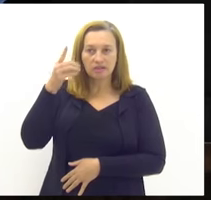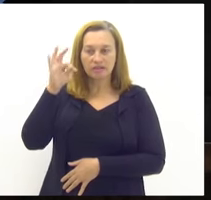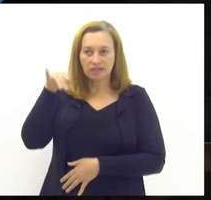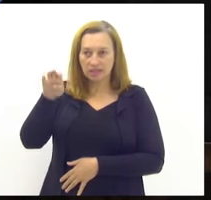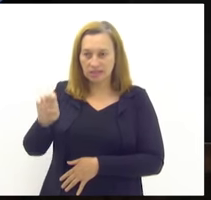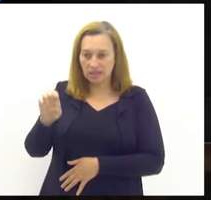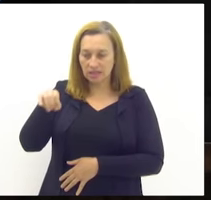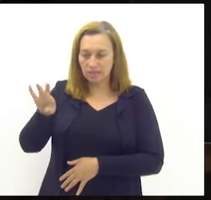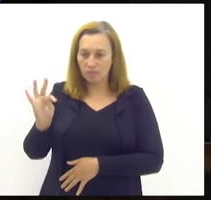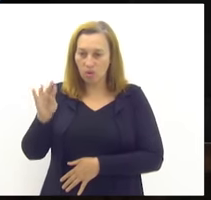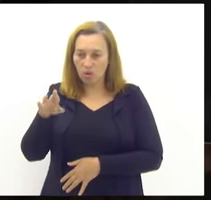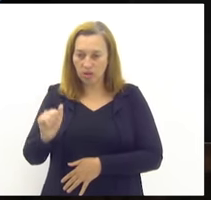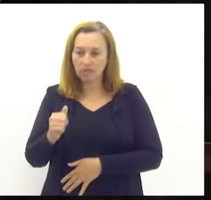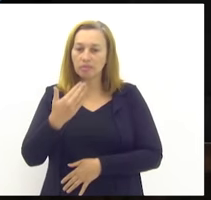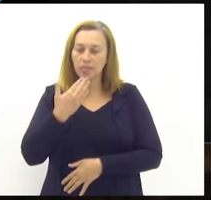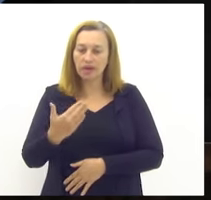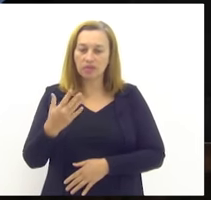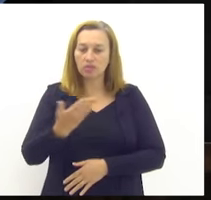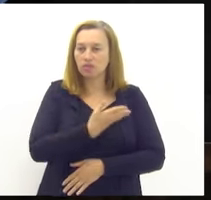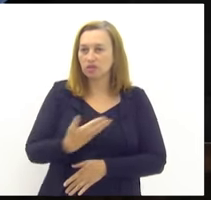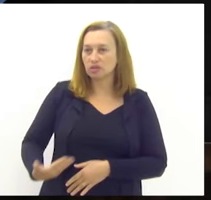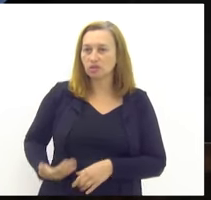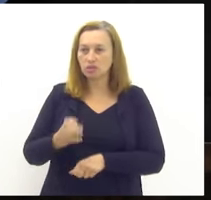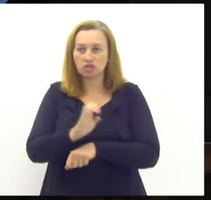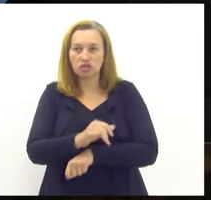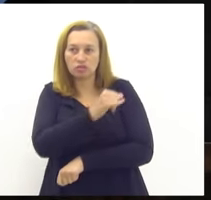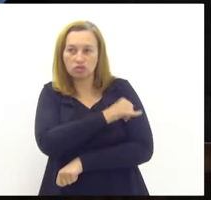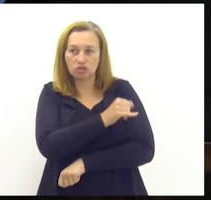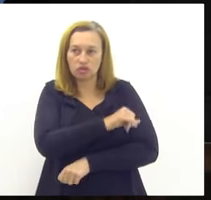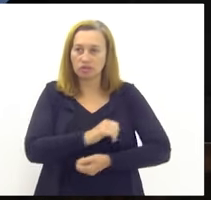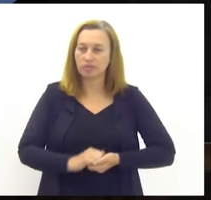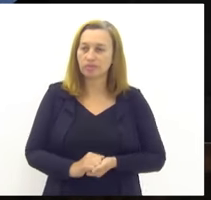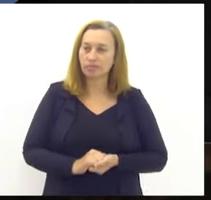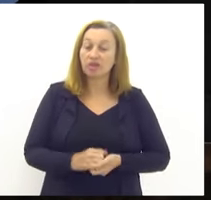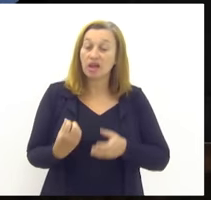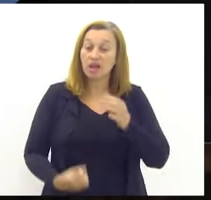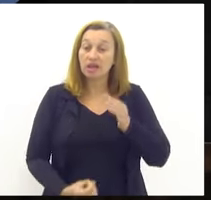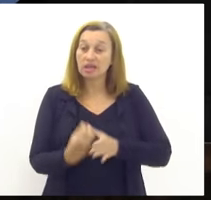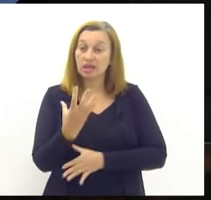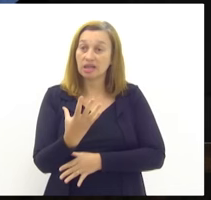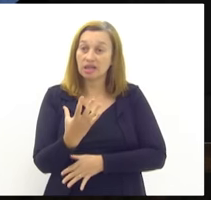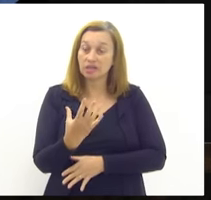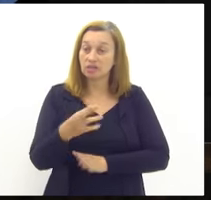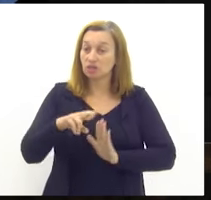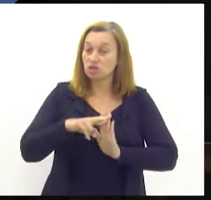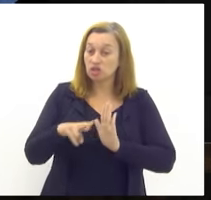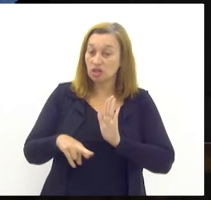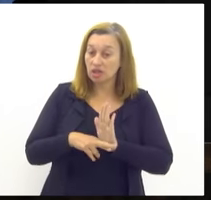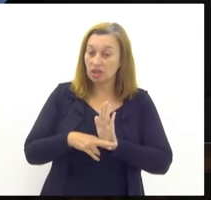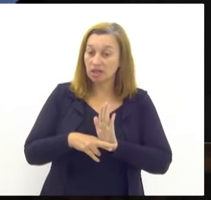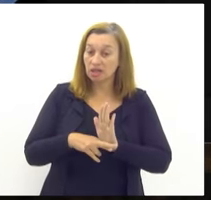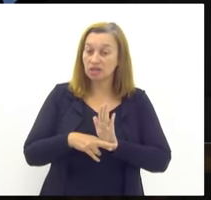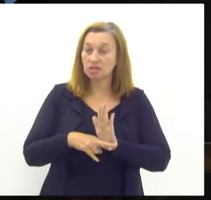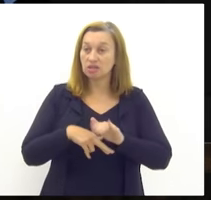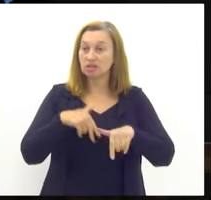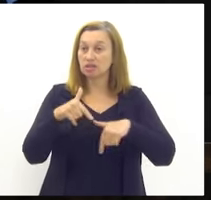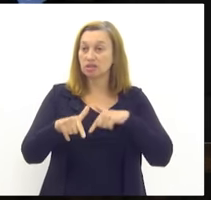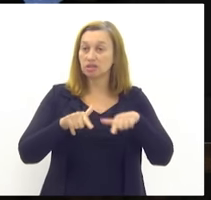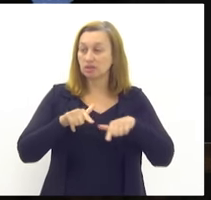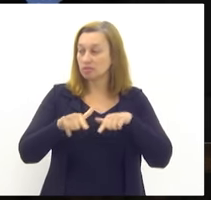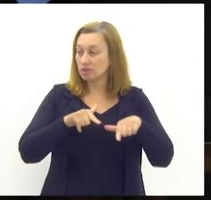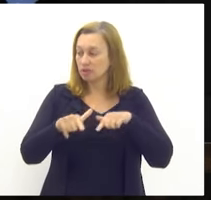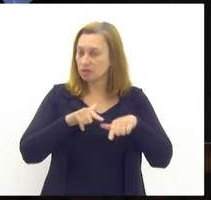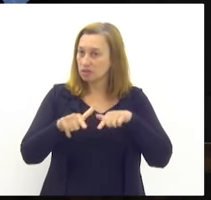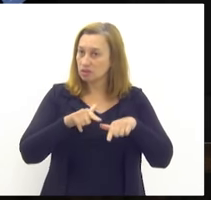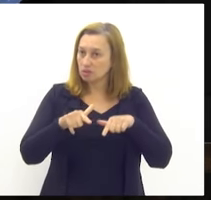Mota que solicita o Excelentíssimo Senhor governador do Estado do Rio de Janeiro a criação de regime adicional de serviços Rais